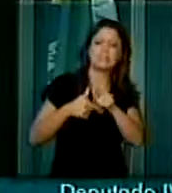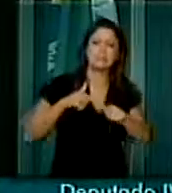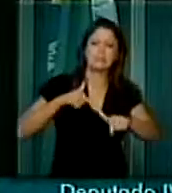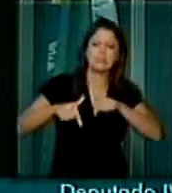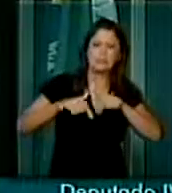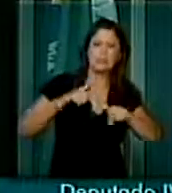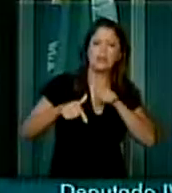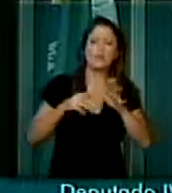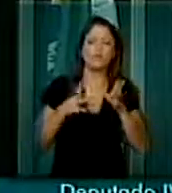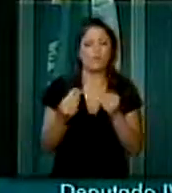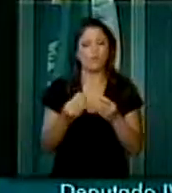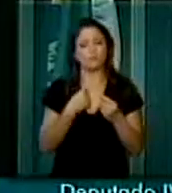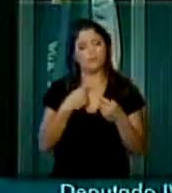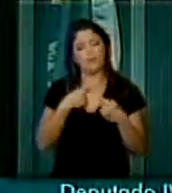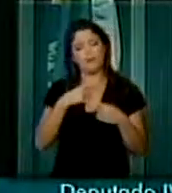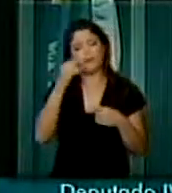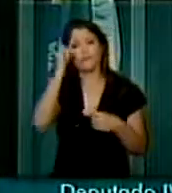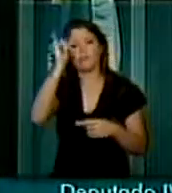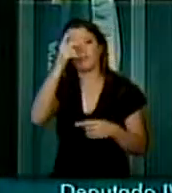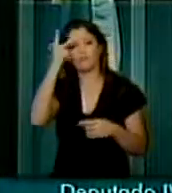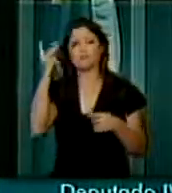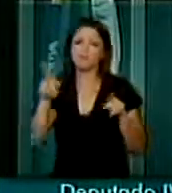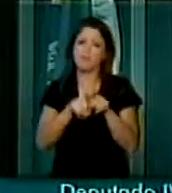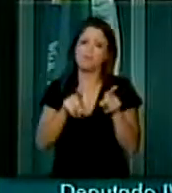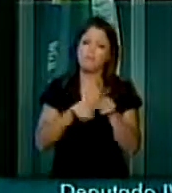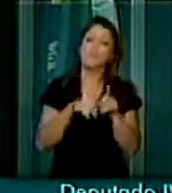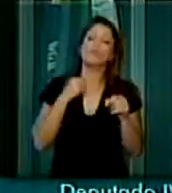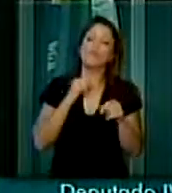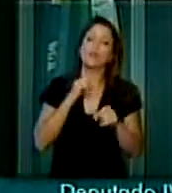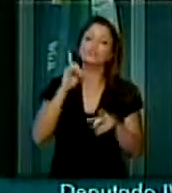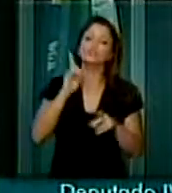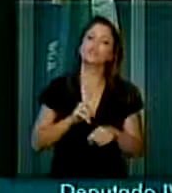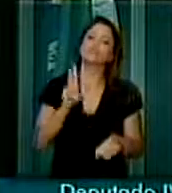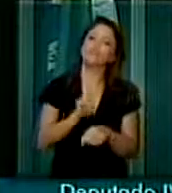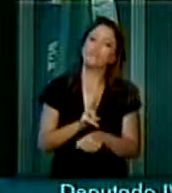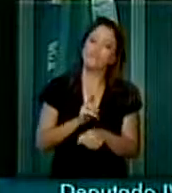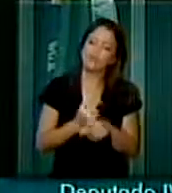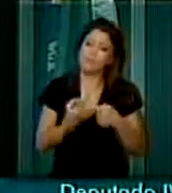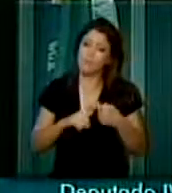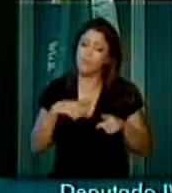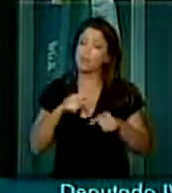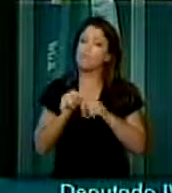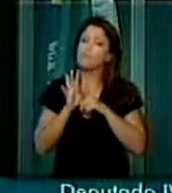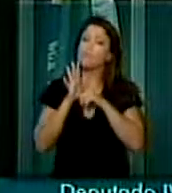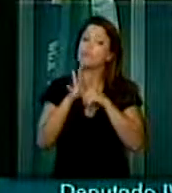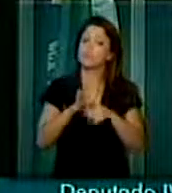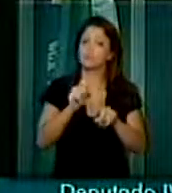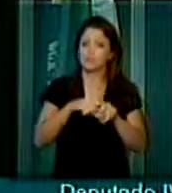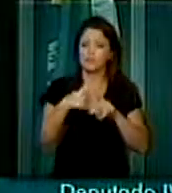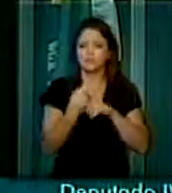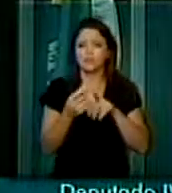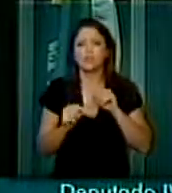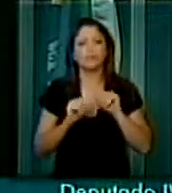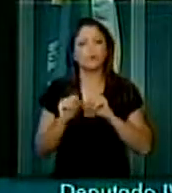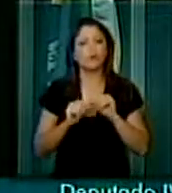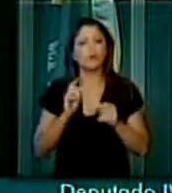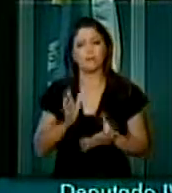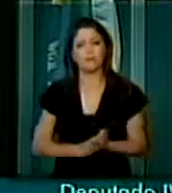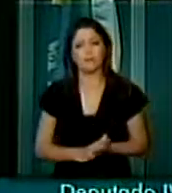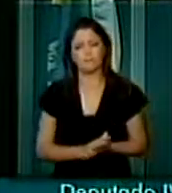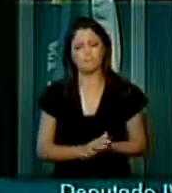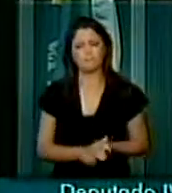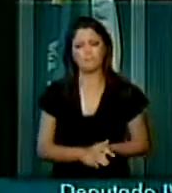inclusive, injustiças, direito de defesa, mas sinalizássemos para a sociedade